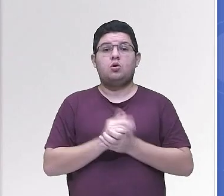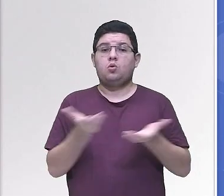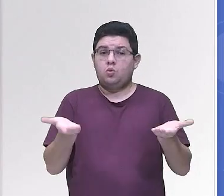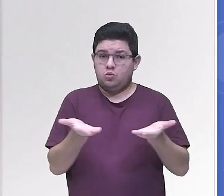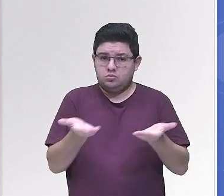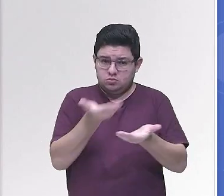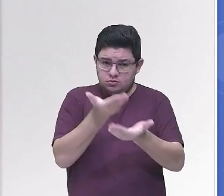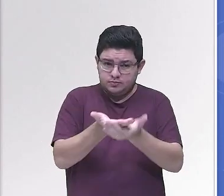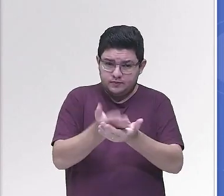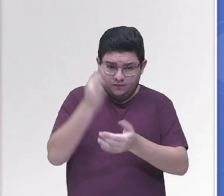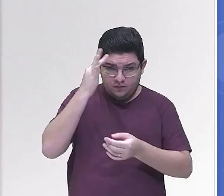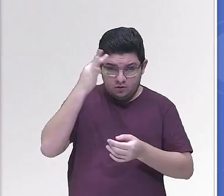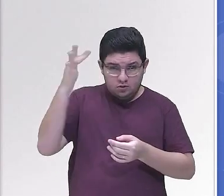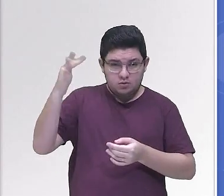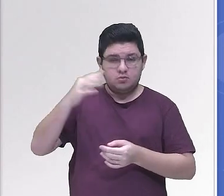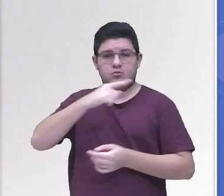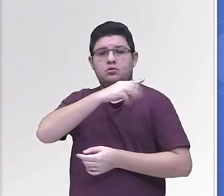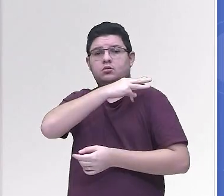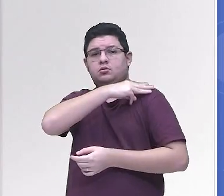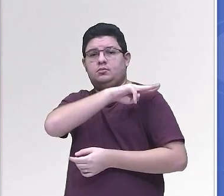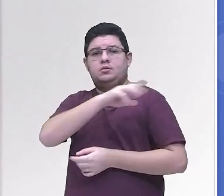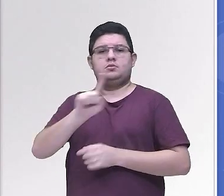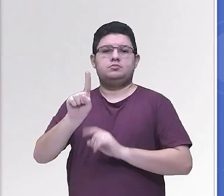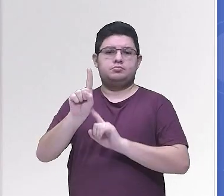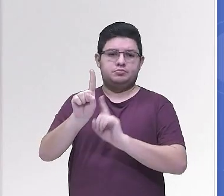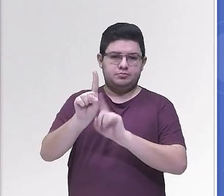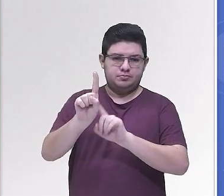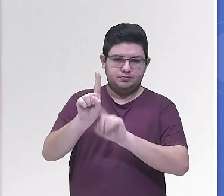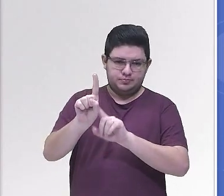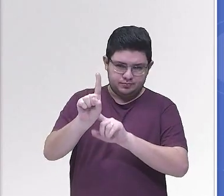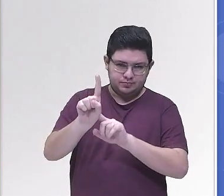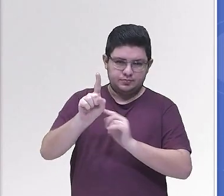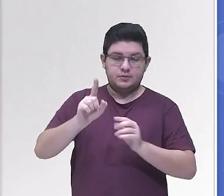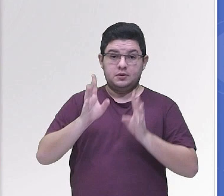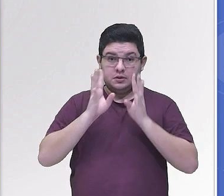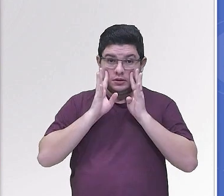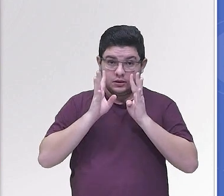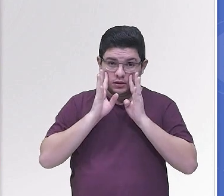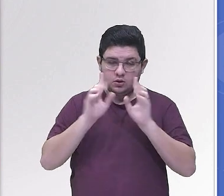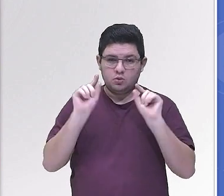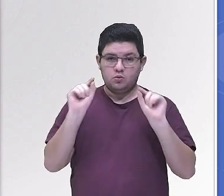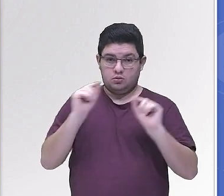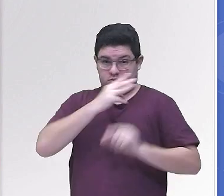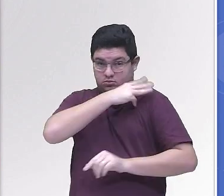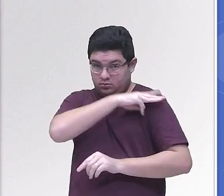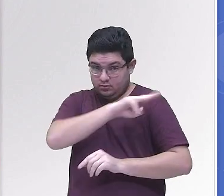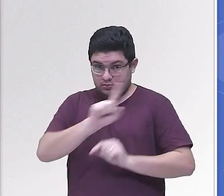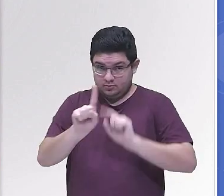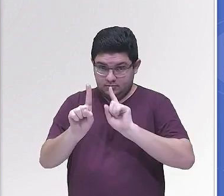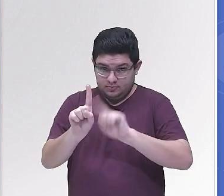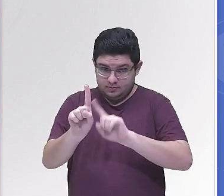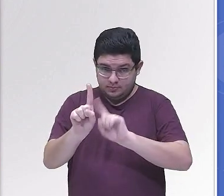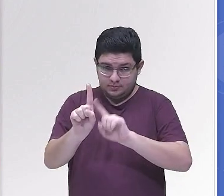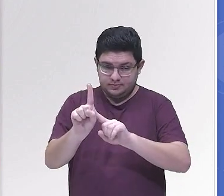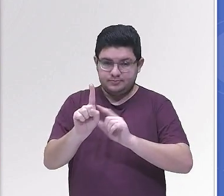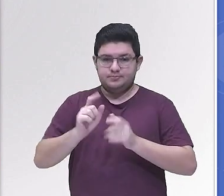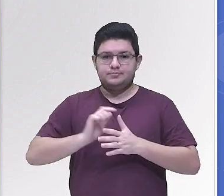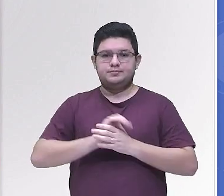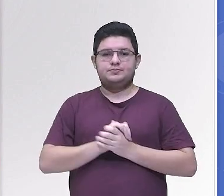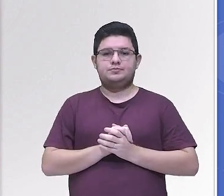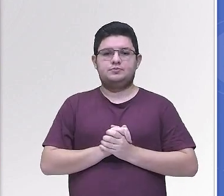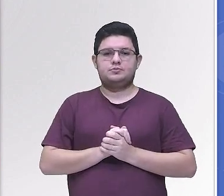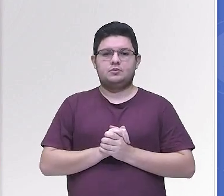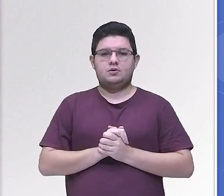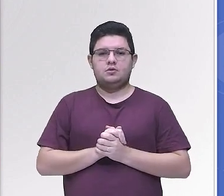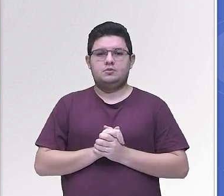médio, primeira série. Preste bem atenção aí que nós estamos na aula da primeira série, tá bom? A nossa aula de